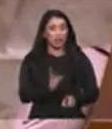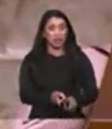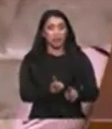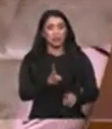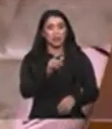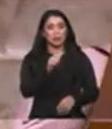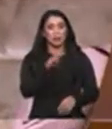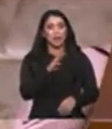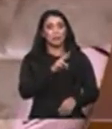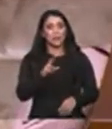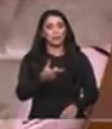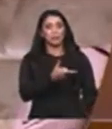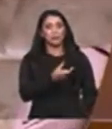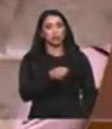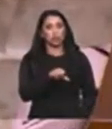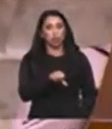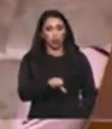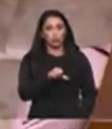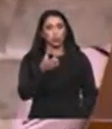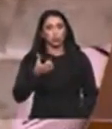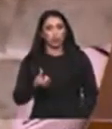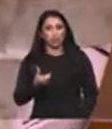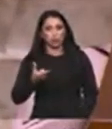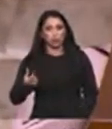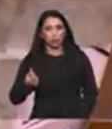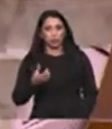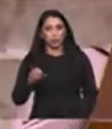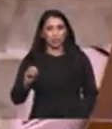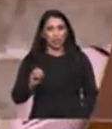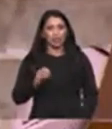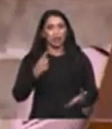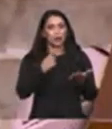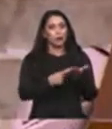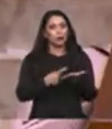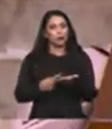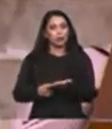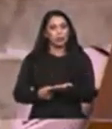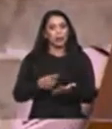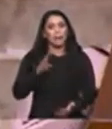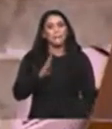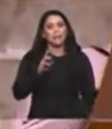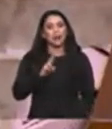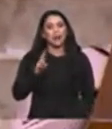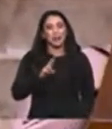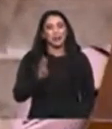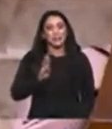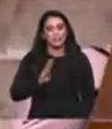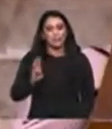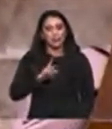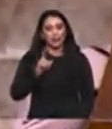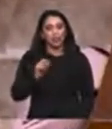em 29 de 6 de 2010, durante as negociações do contrato da VRB e as licitações